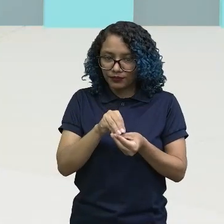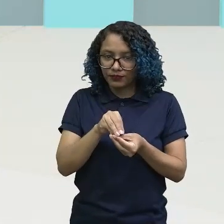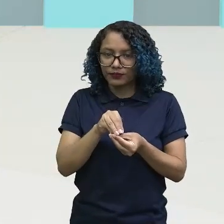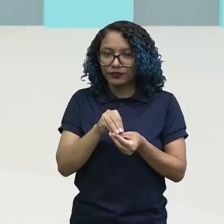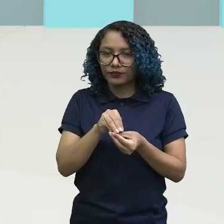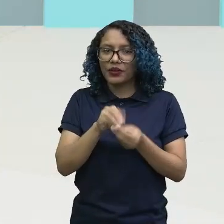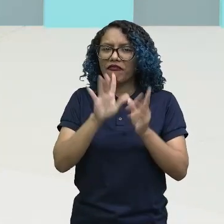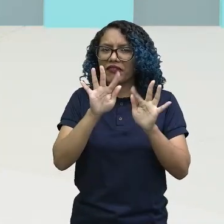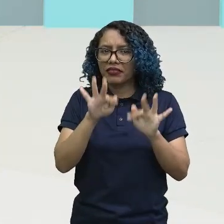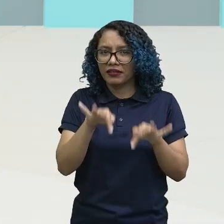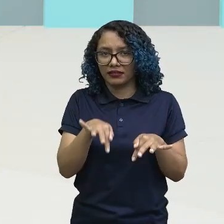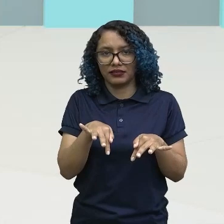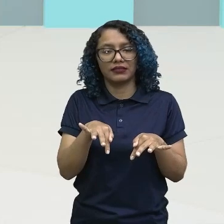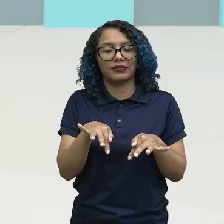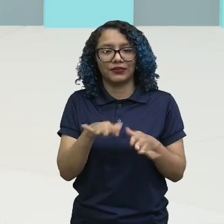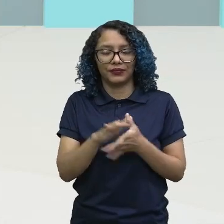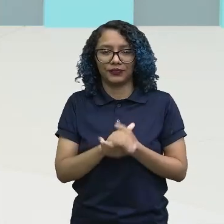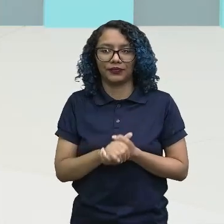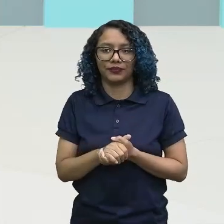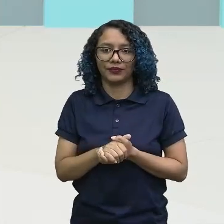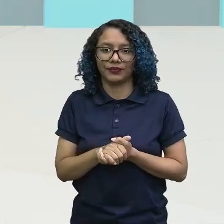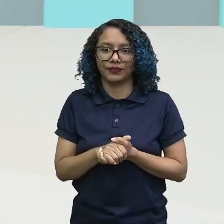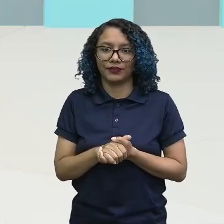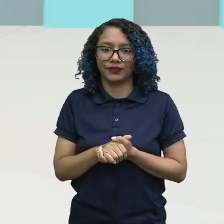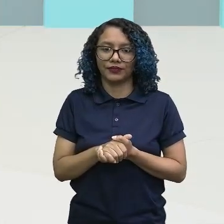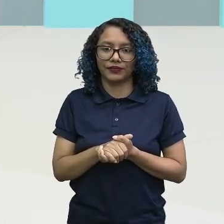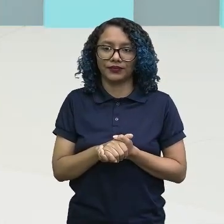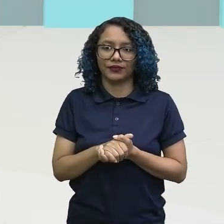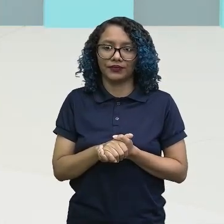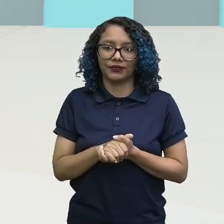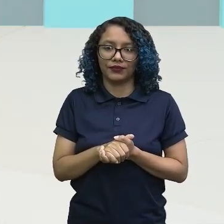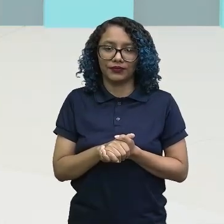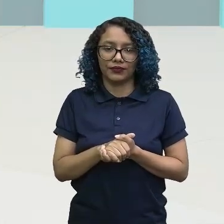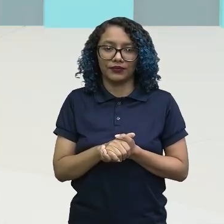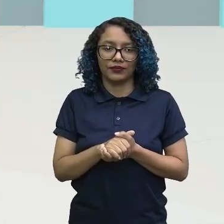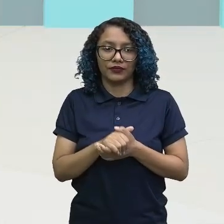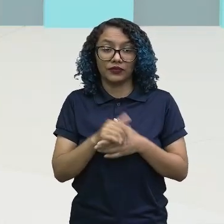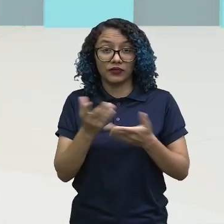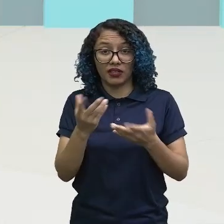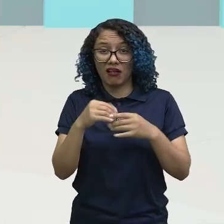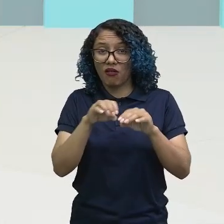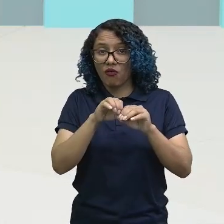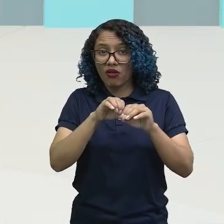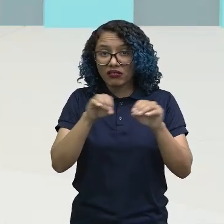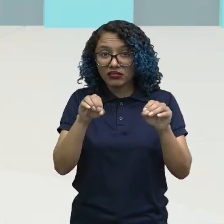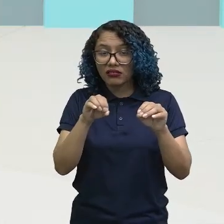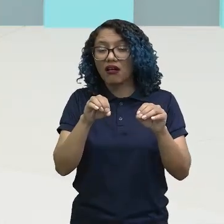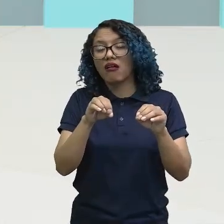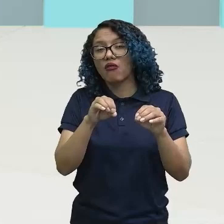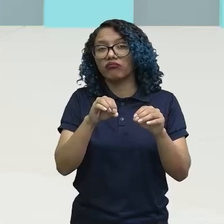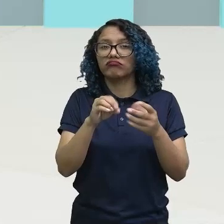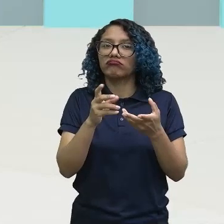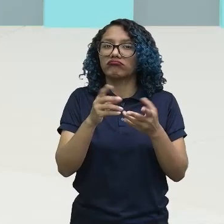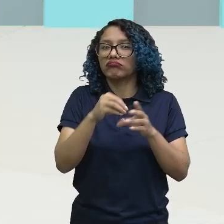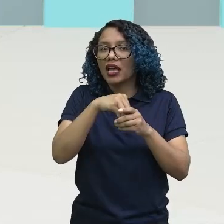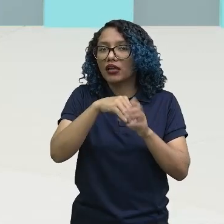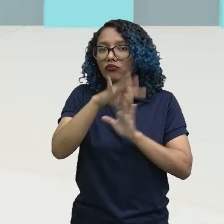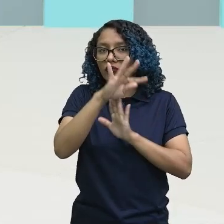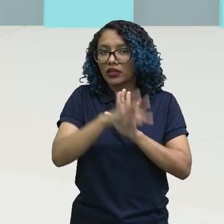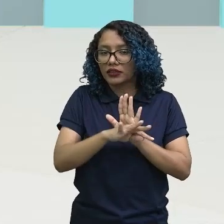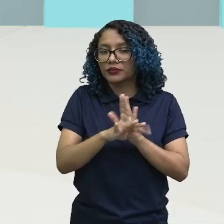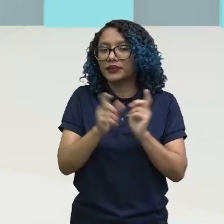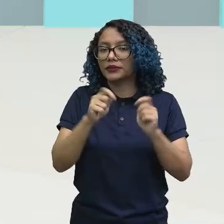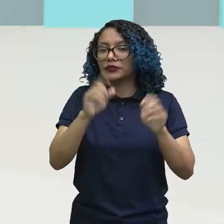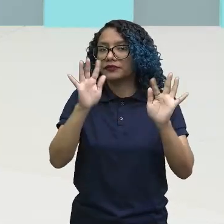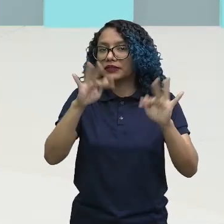um fechamento daquela ideia, daquele pensamento que você colocou no texto, ou que o escritor colocou lá no texto, para